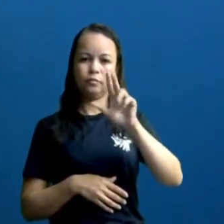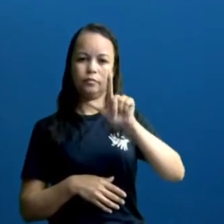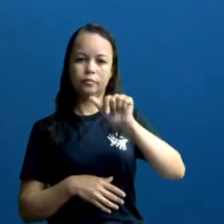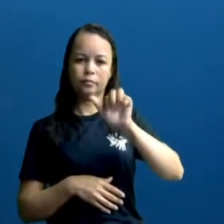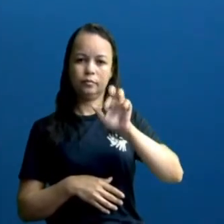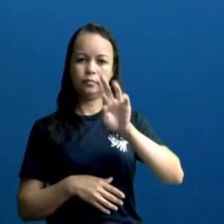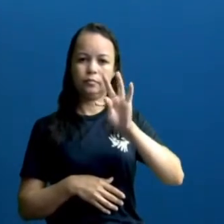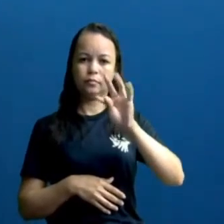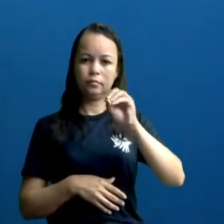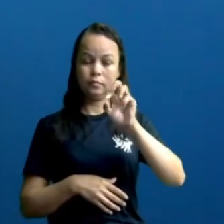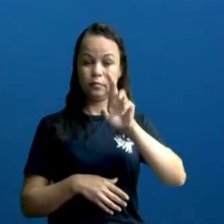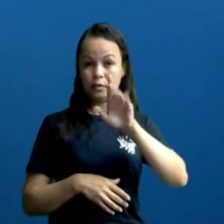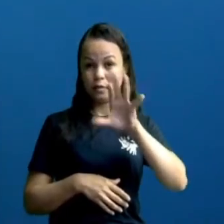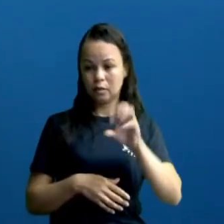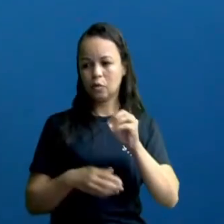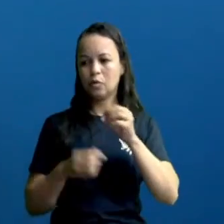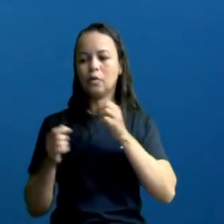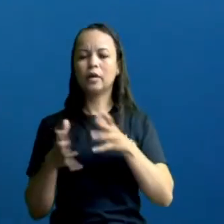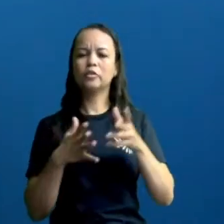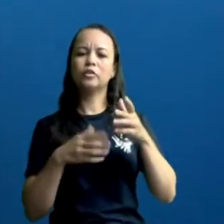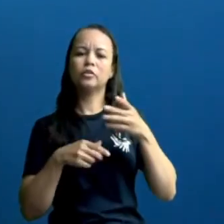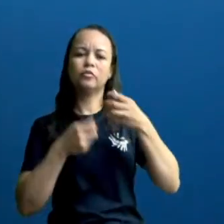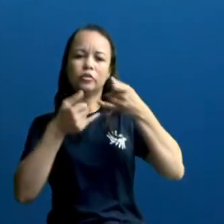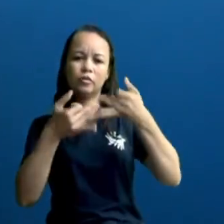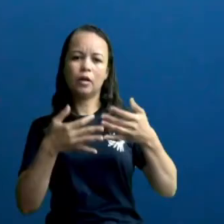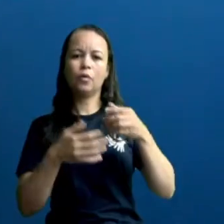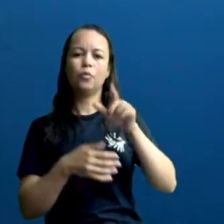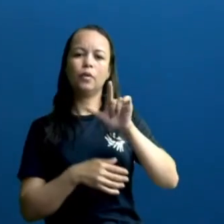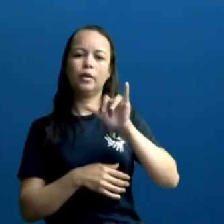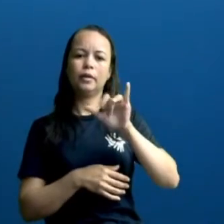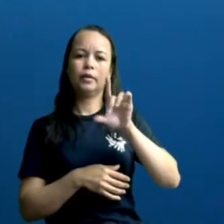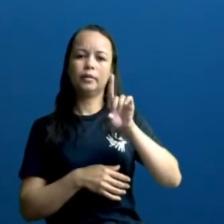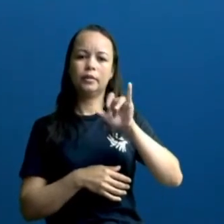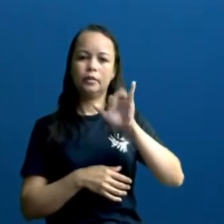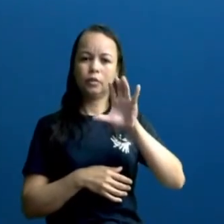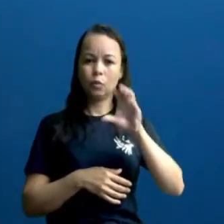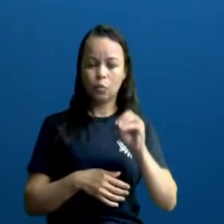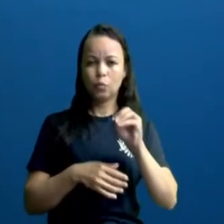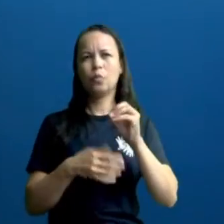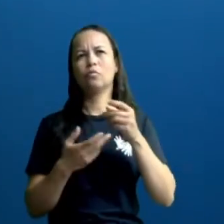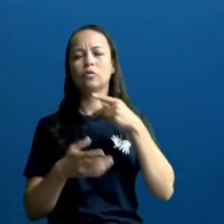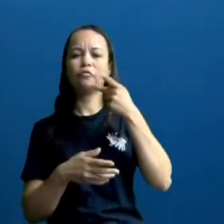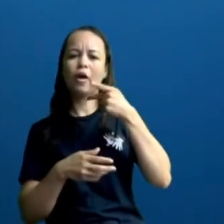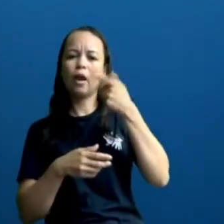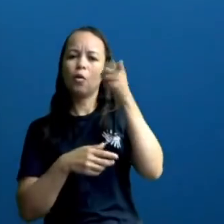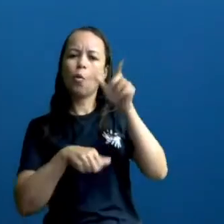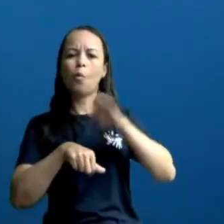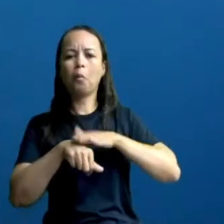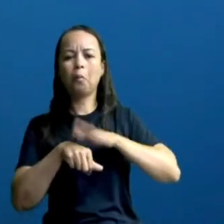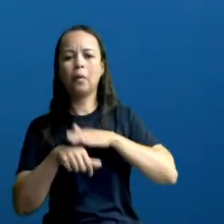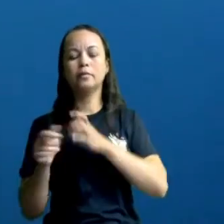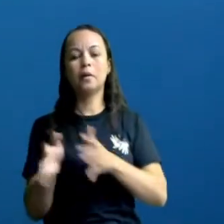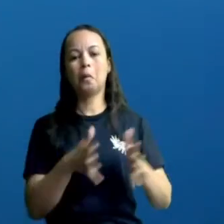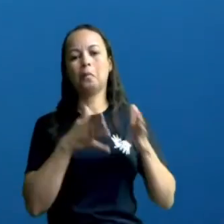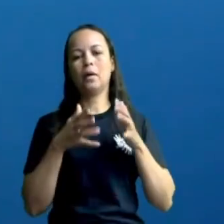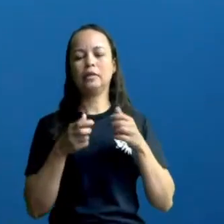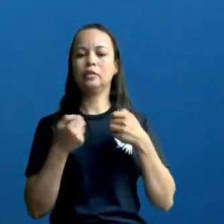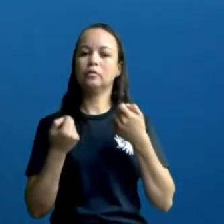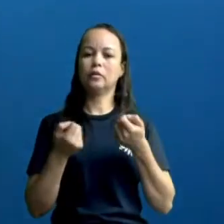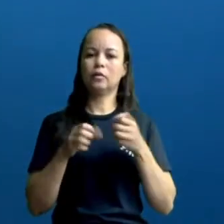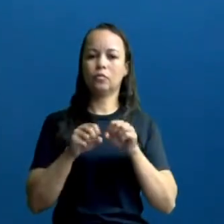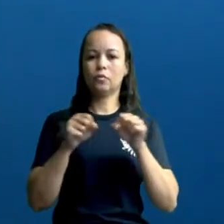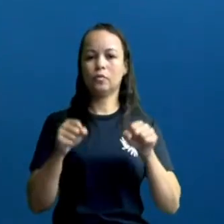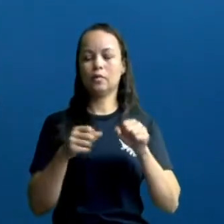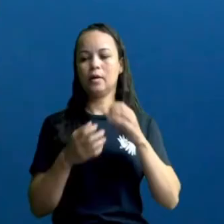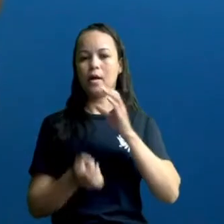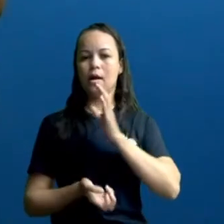sistema límbico, que a gente vai falar em um outro momento. Então, quando eu falar aqui, se caso aconteça isso, mas entenda que a gente está falando do sistema